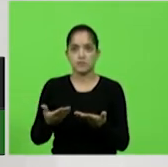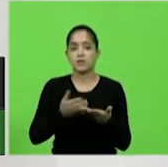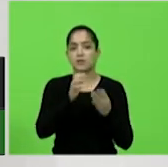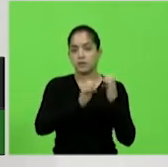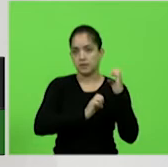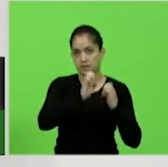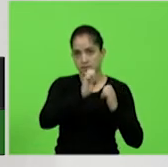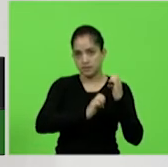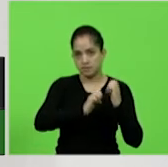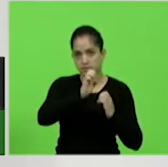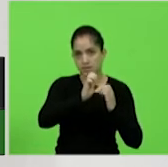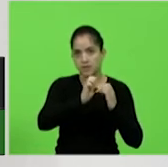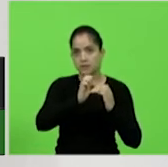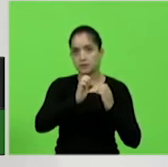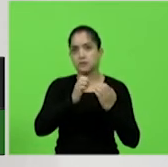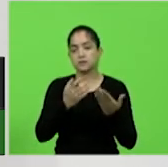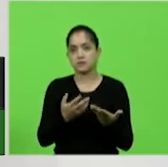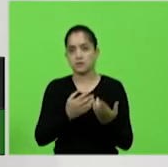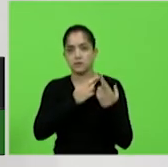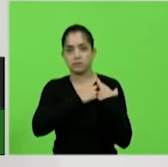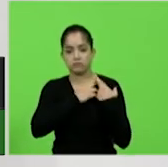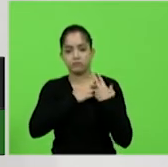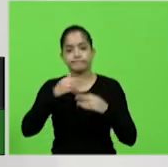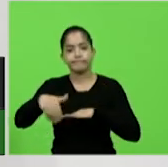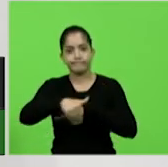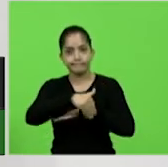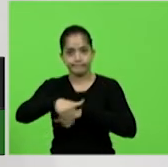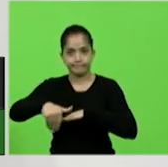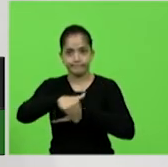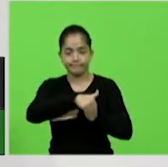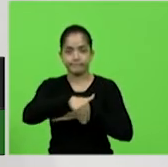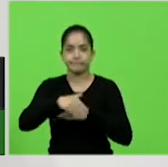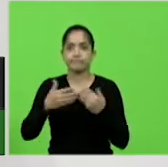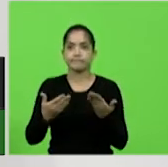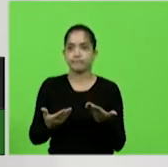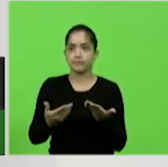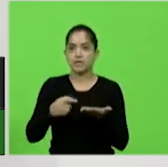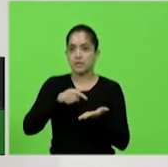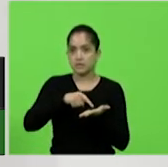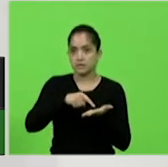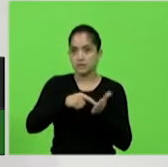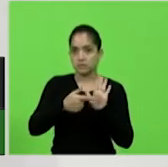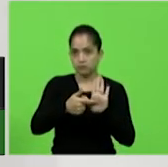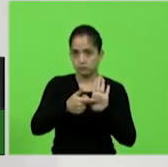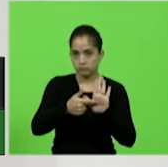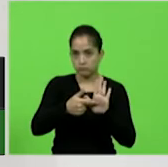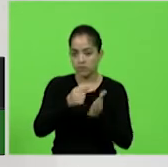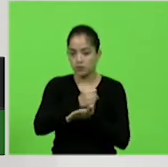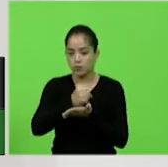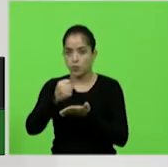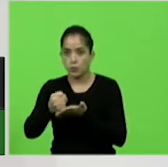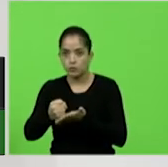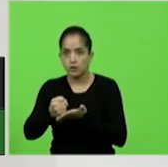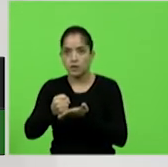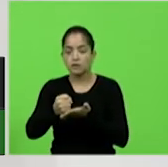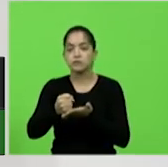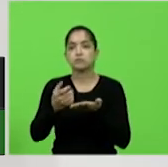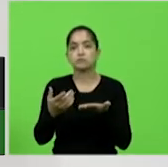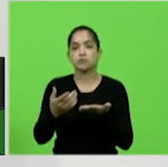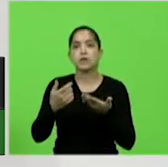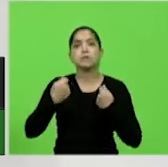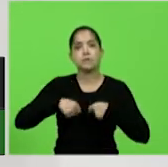concessionárias, seja qual for o modal de transporte. E se não consta do edital de concessão, façamos